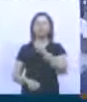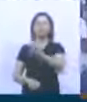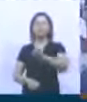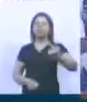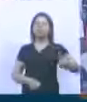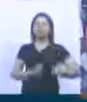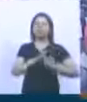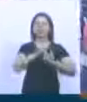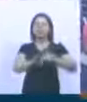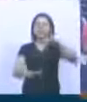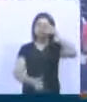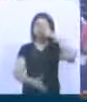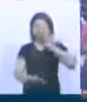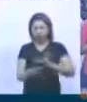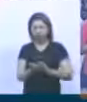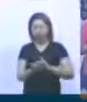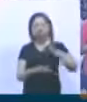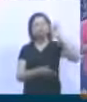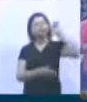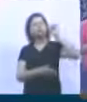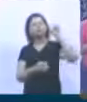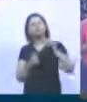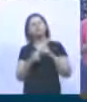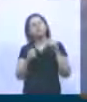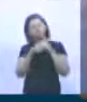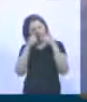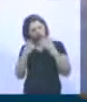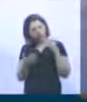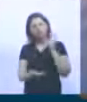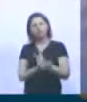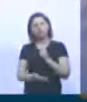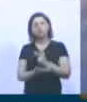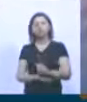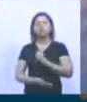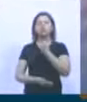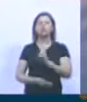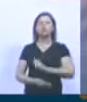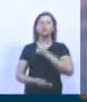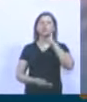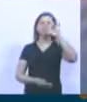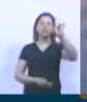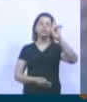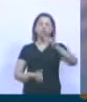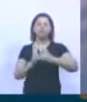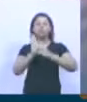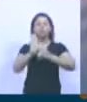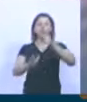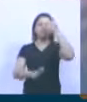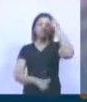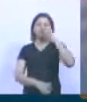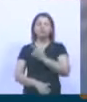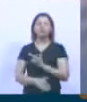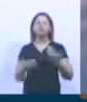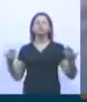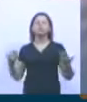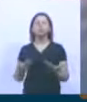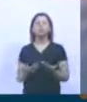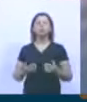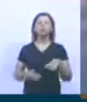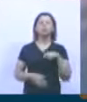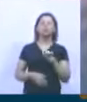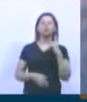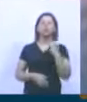Manifestando a sua confiança nesse Deus que realiza maravilhas e que está provando a nós nesse acampamento e nessa manhã